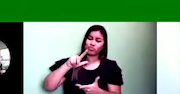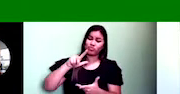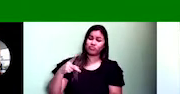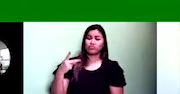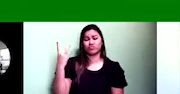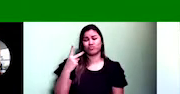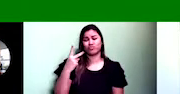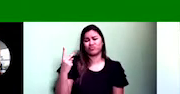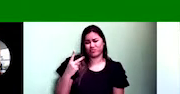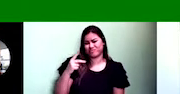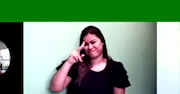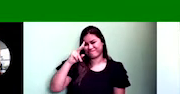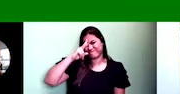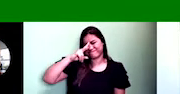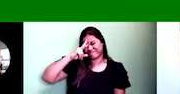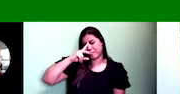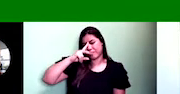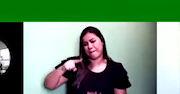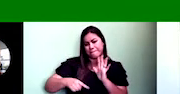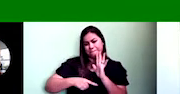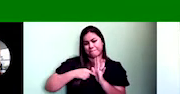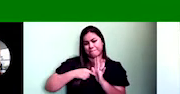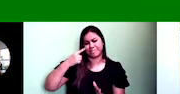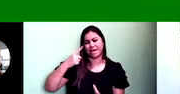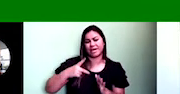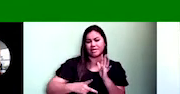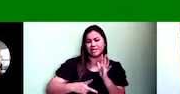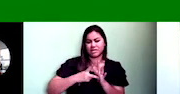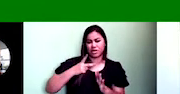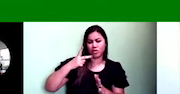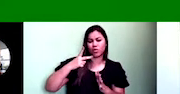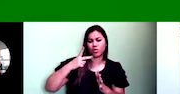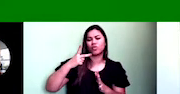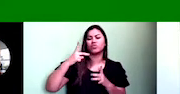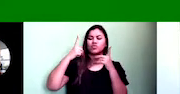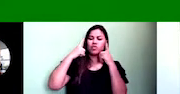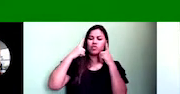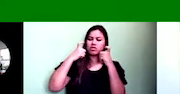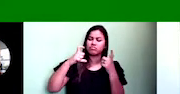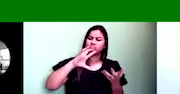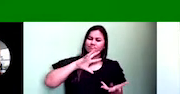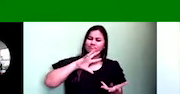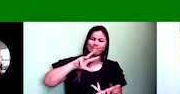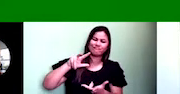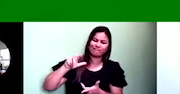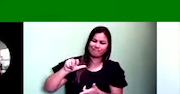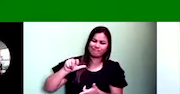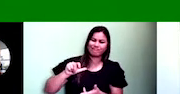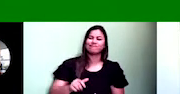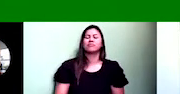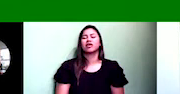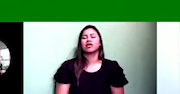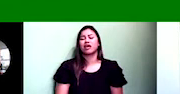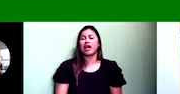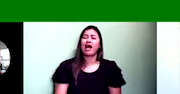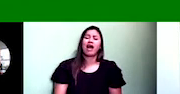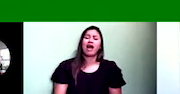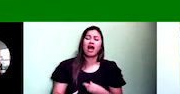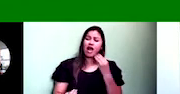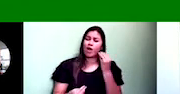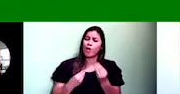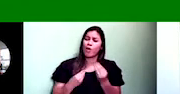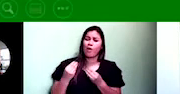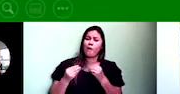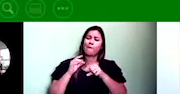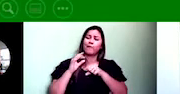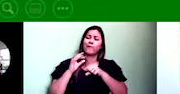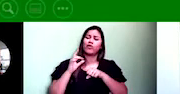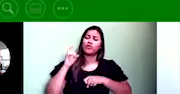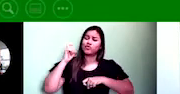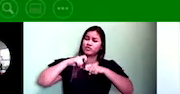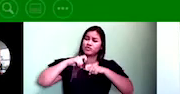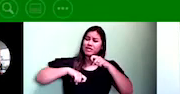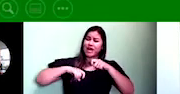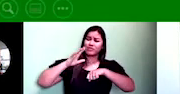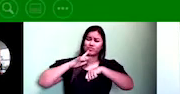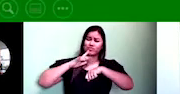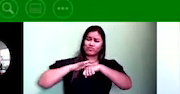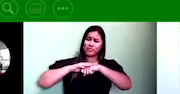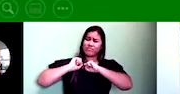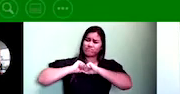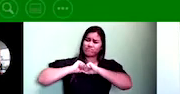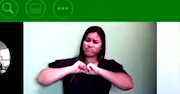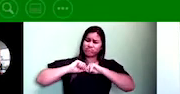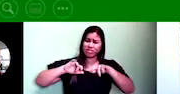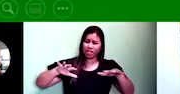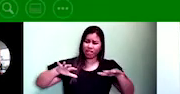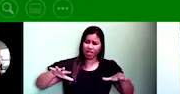Guerra Mundial, que também foi um pico de doenças sexualmente transmissíveis, e a última